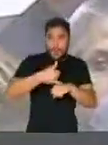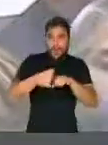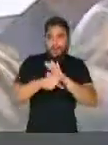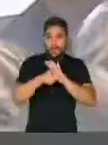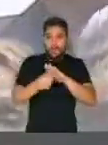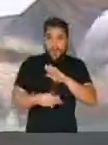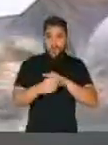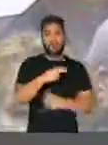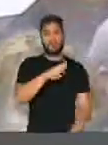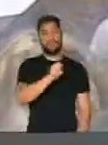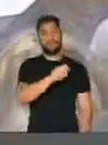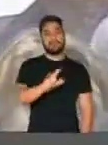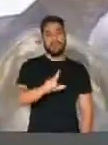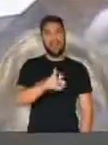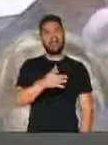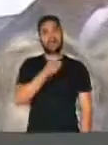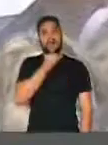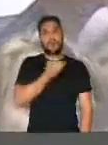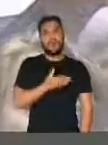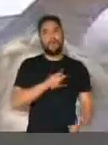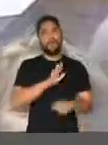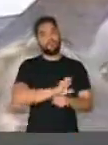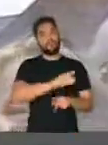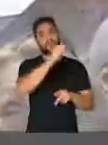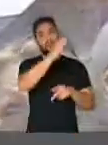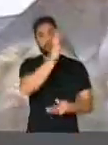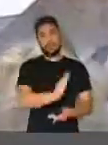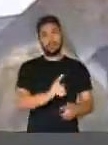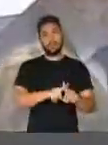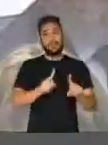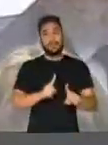desse país. Por isso, nesse sentido, nós vamos permanecer em obstrução.